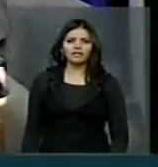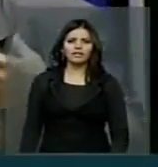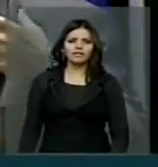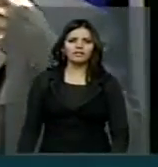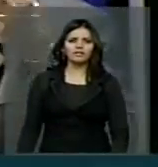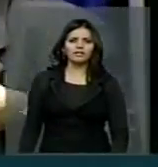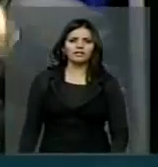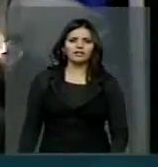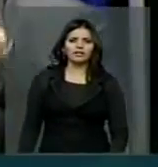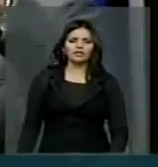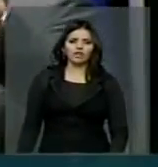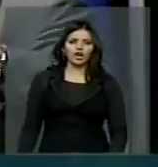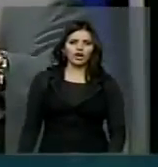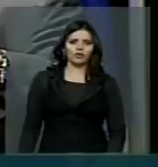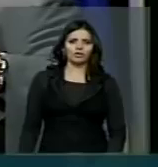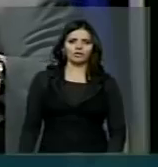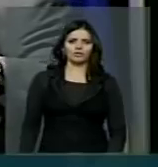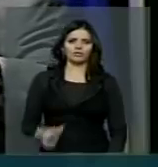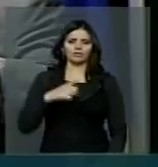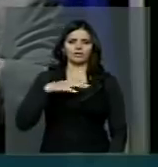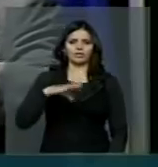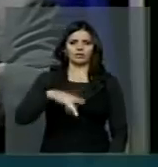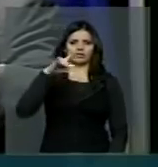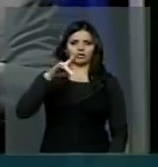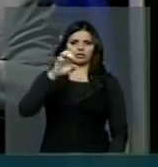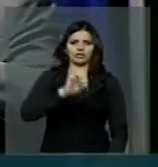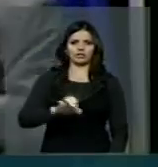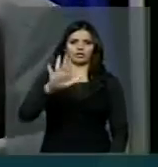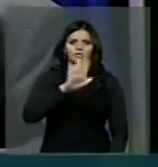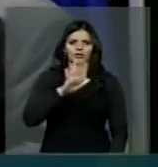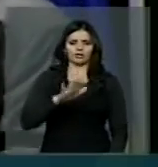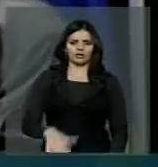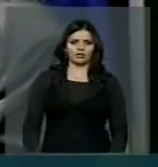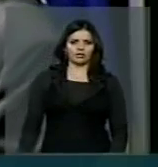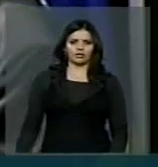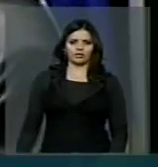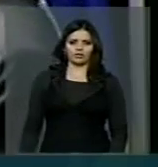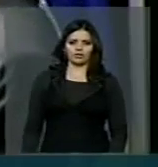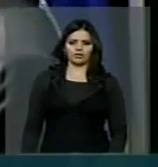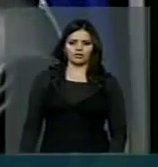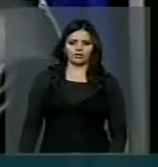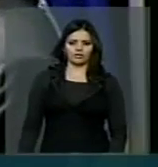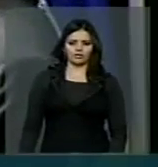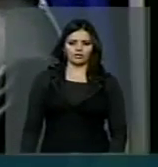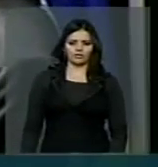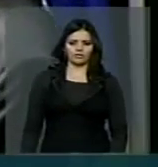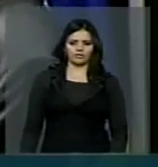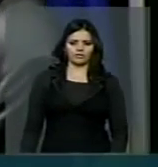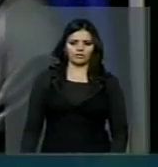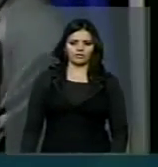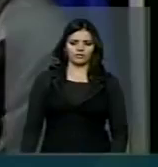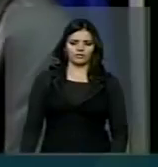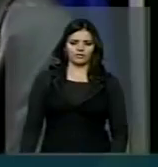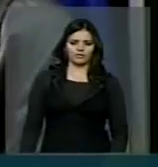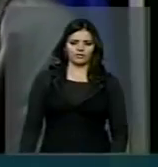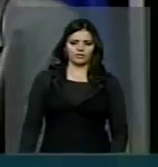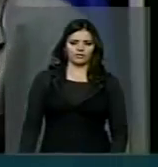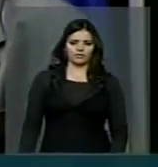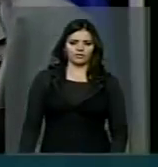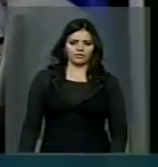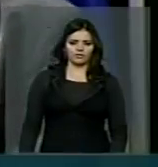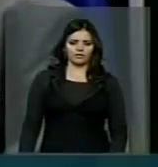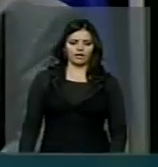absorvida pelas grandes lideranças nacionais, que resultou, inclusive, no processo de anistia